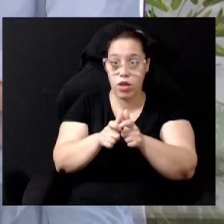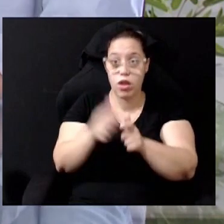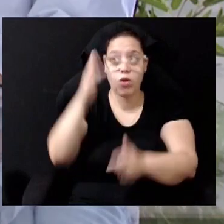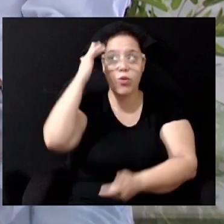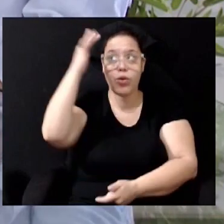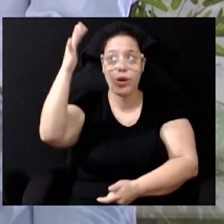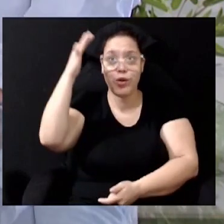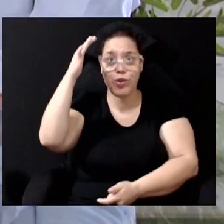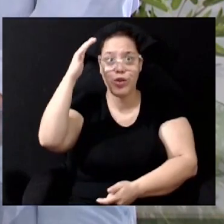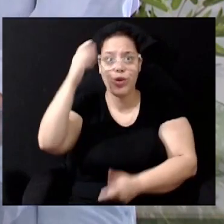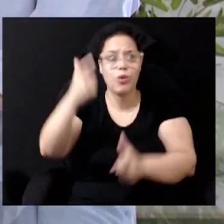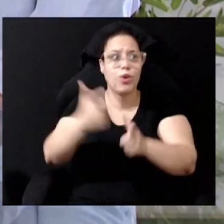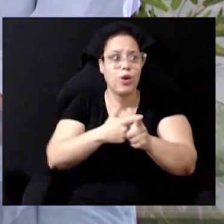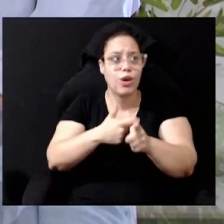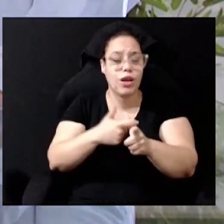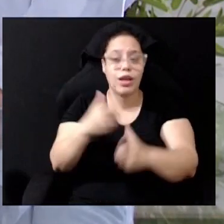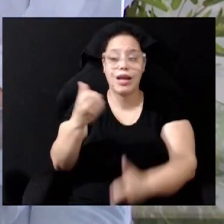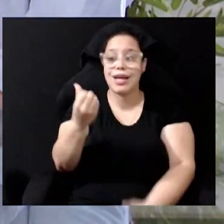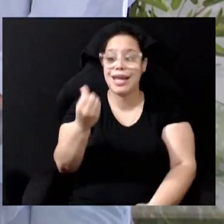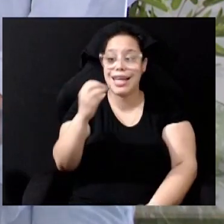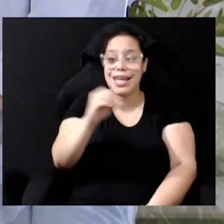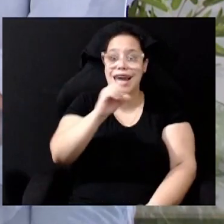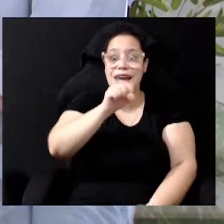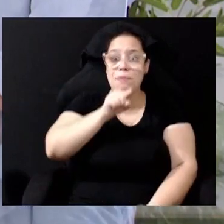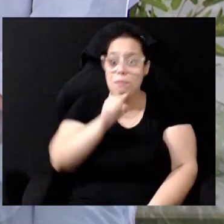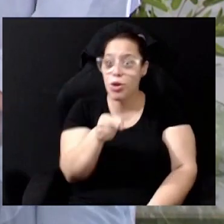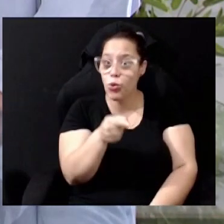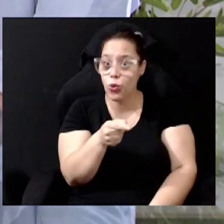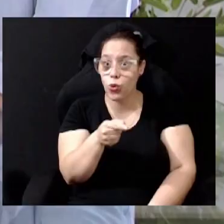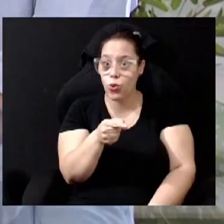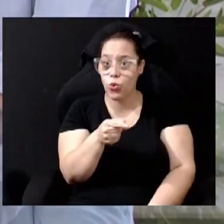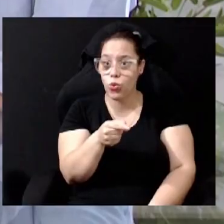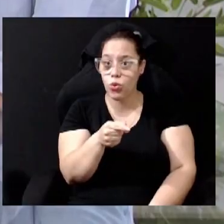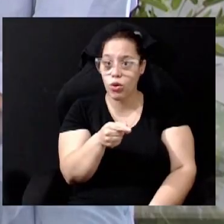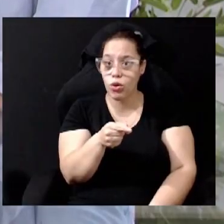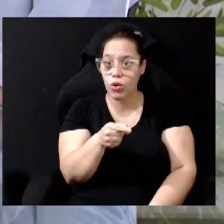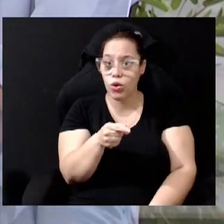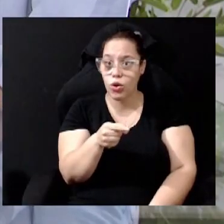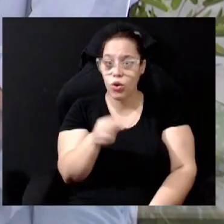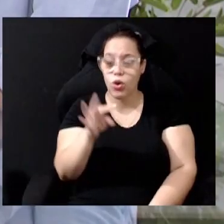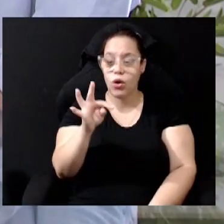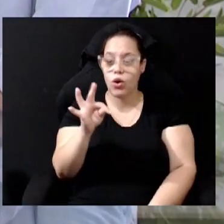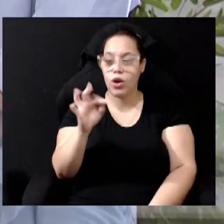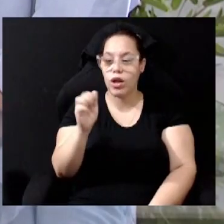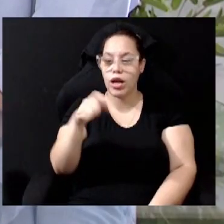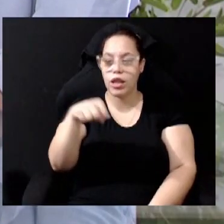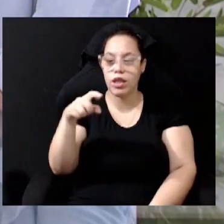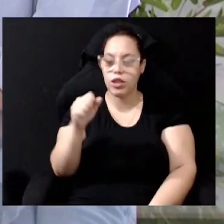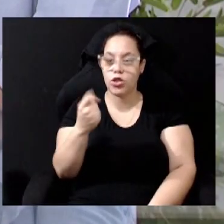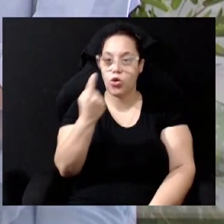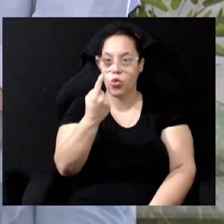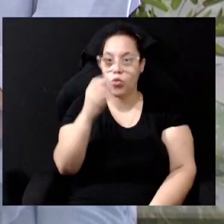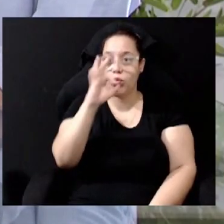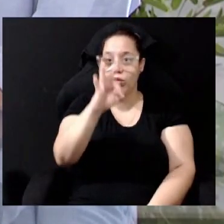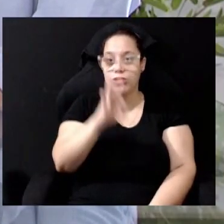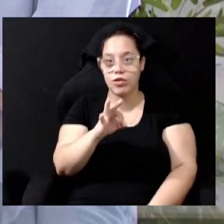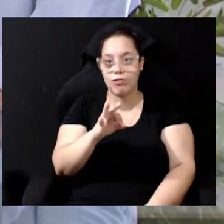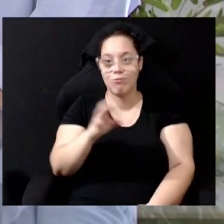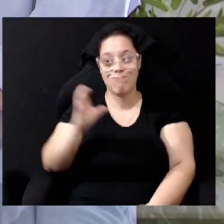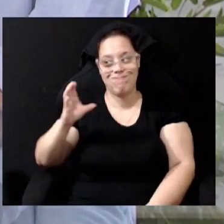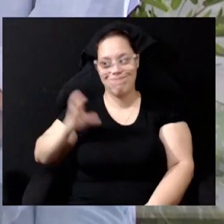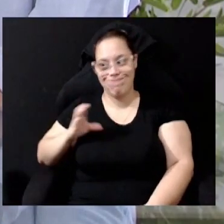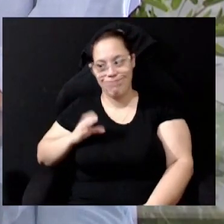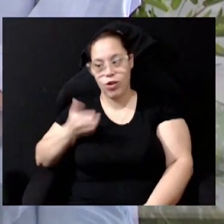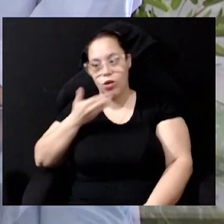uma dívida de 100 mil e a taxa seja 1%. Aí ficou mais caro. Então, o que é melhor?